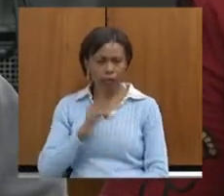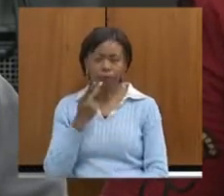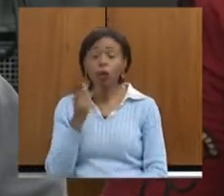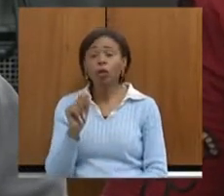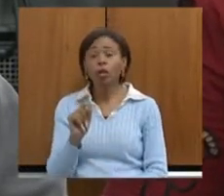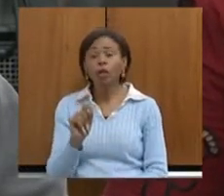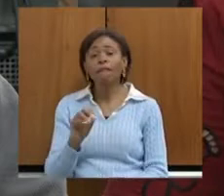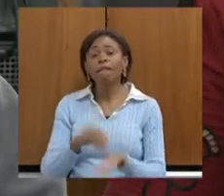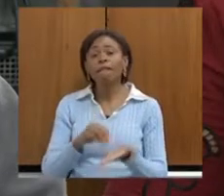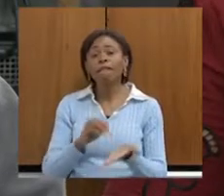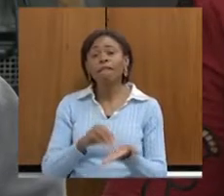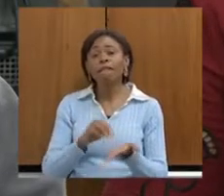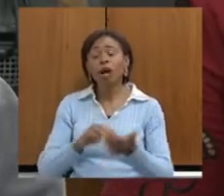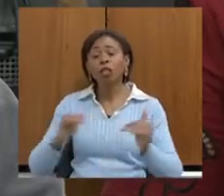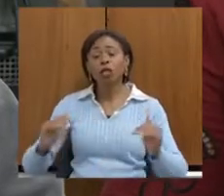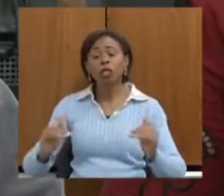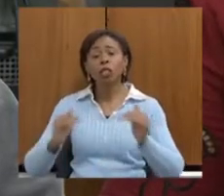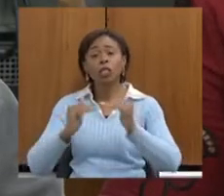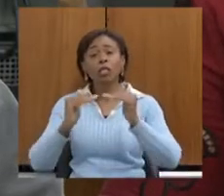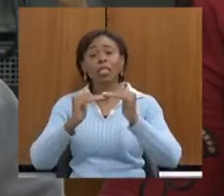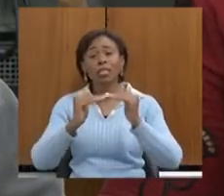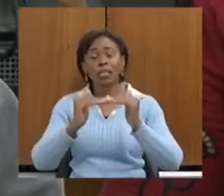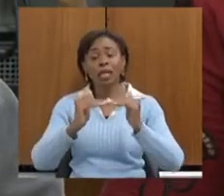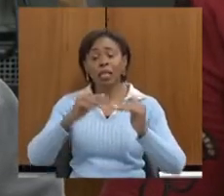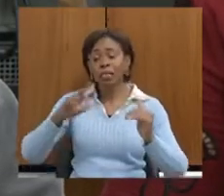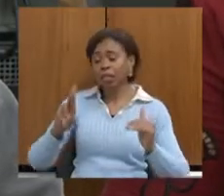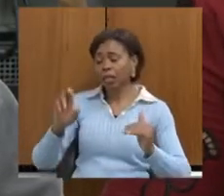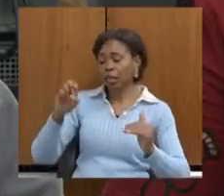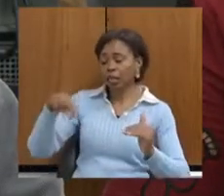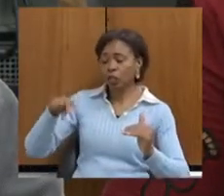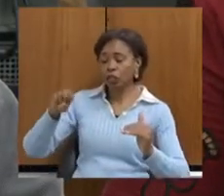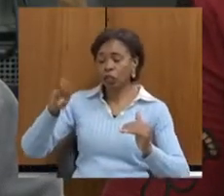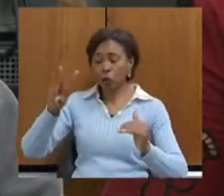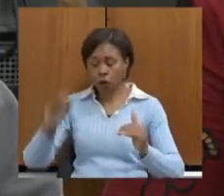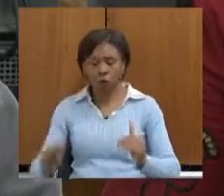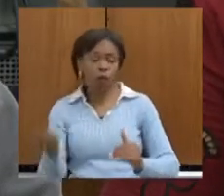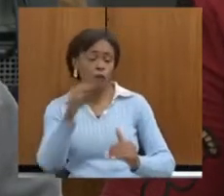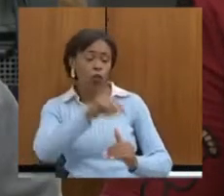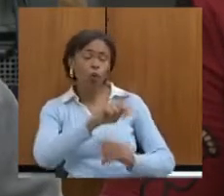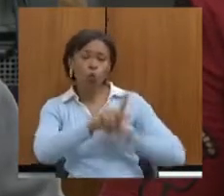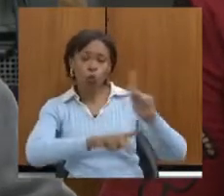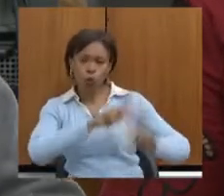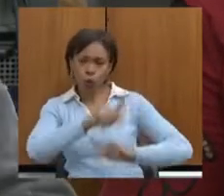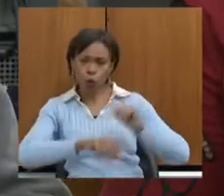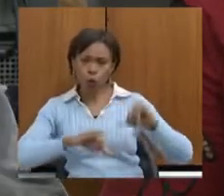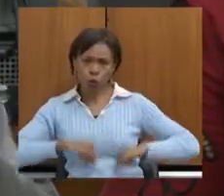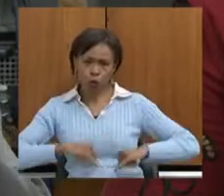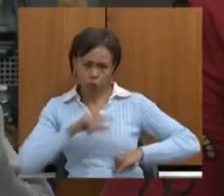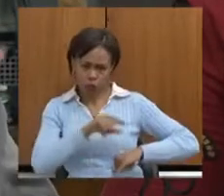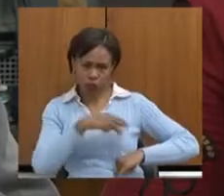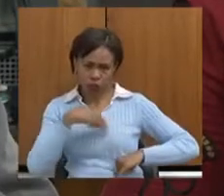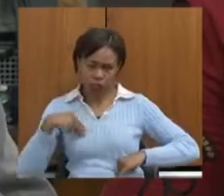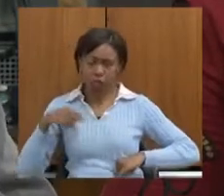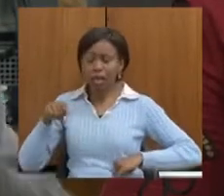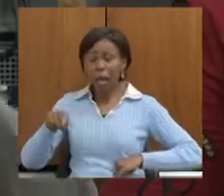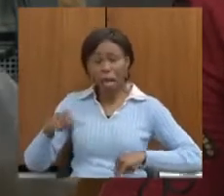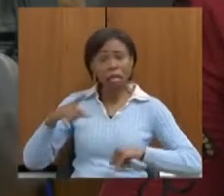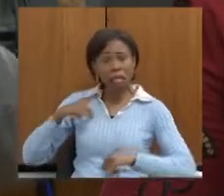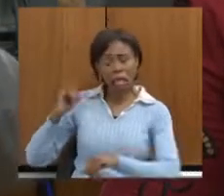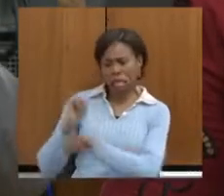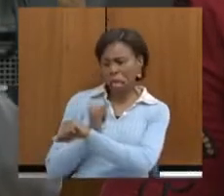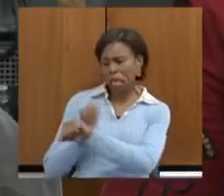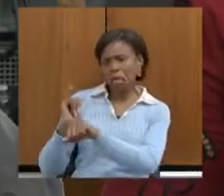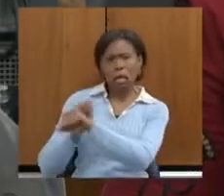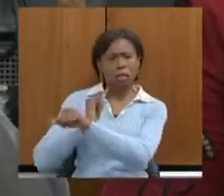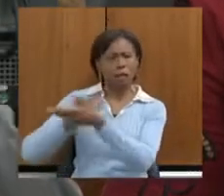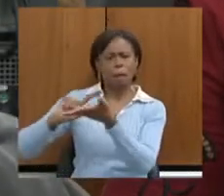Mariana é na a po garante Assessoria Técnica para lá ela fala o seguinte há uma simetria falta